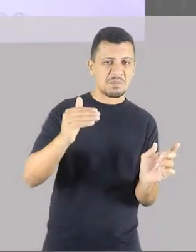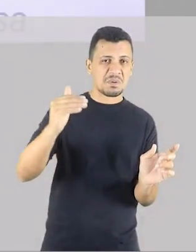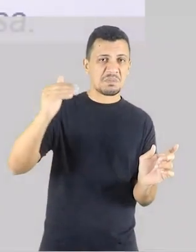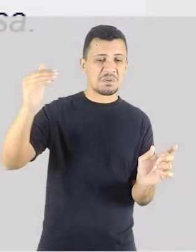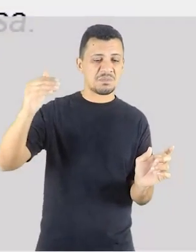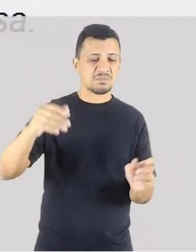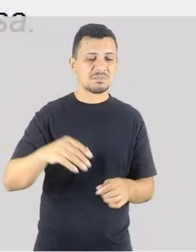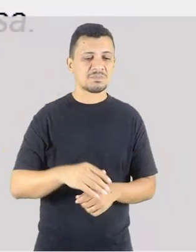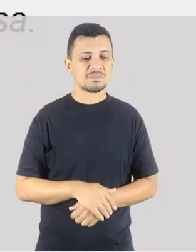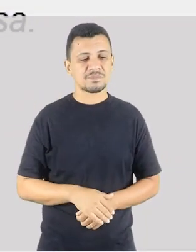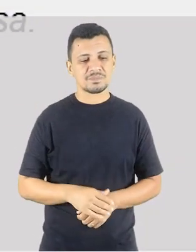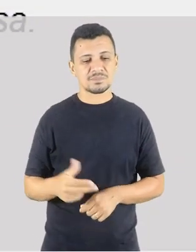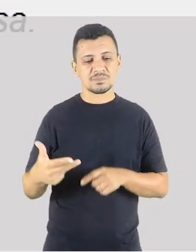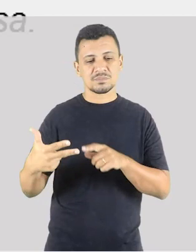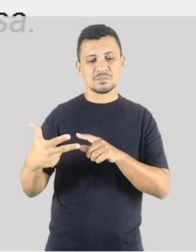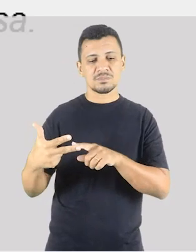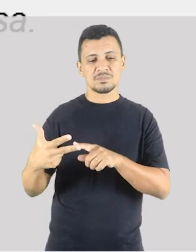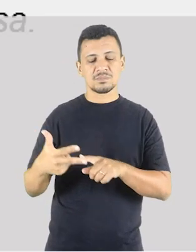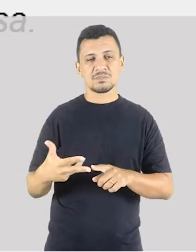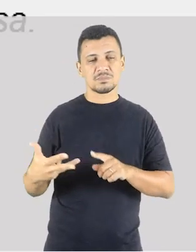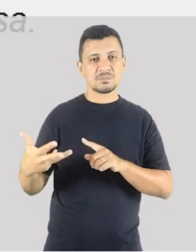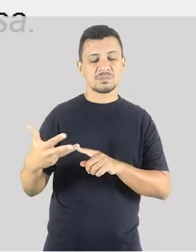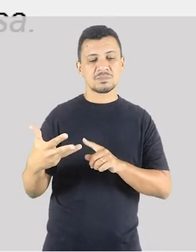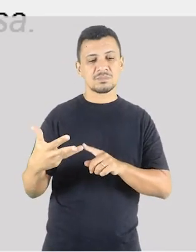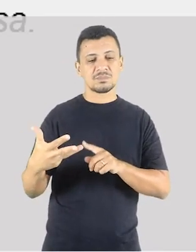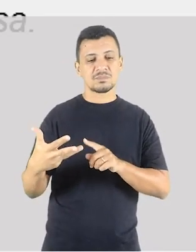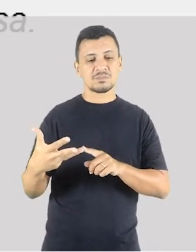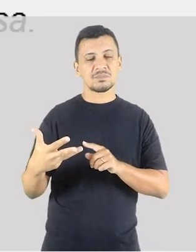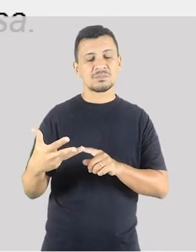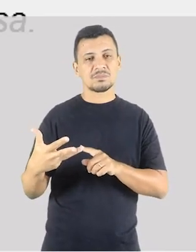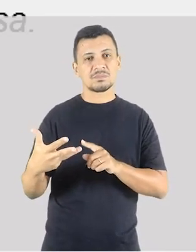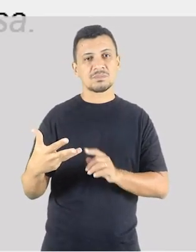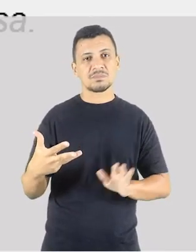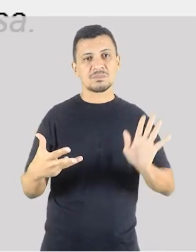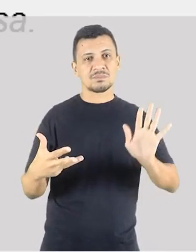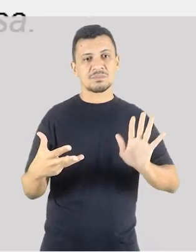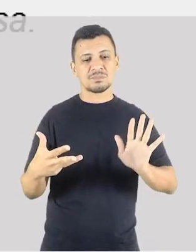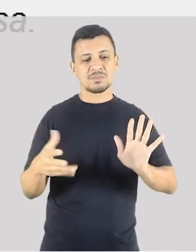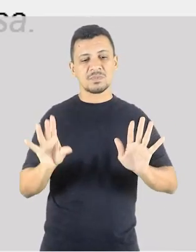A próxima figura de linguagem é a que nós